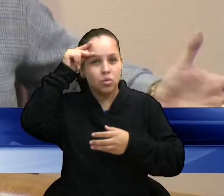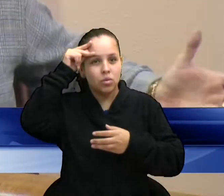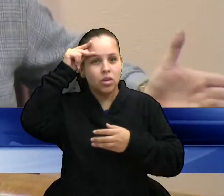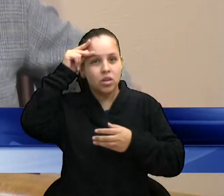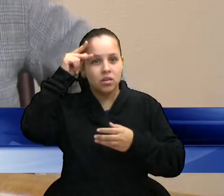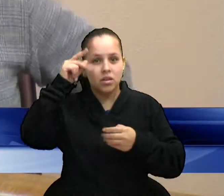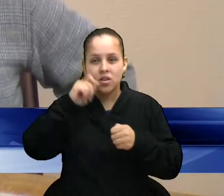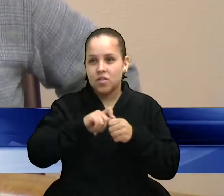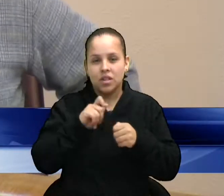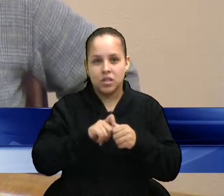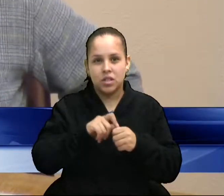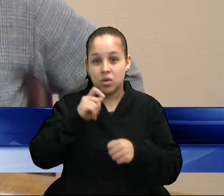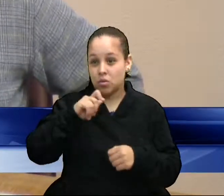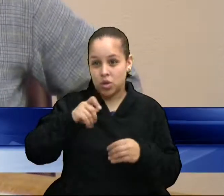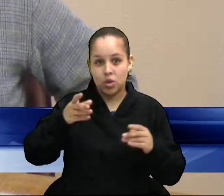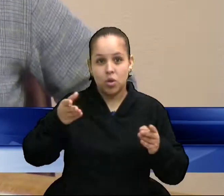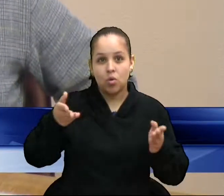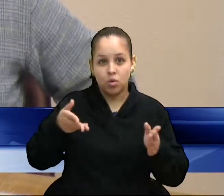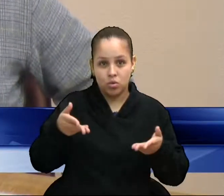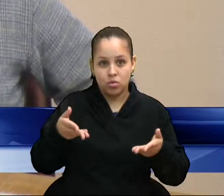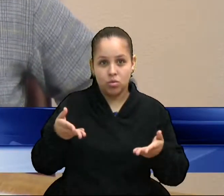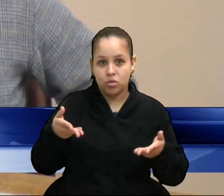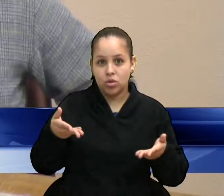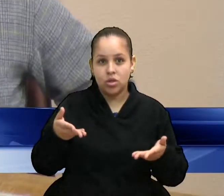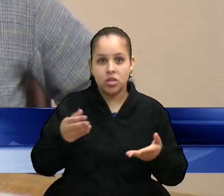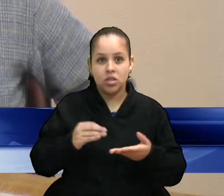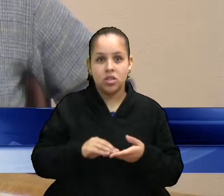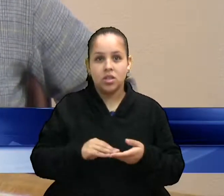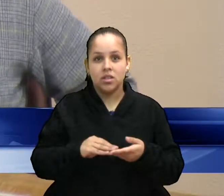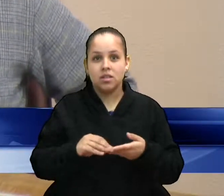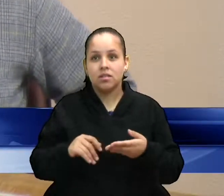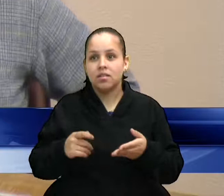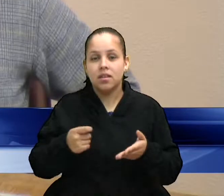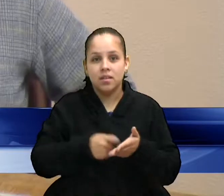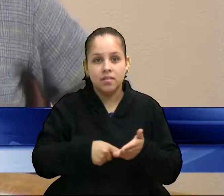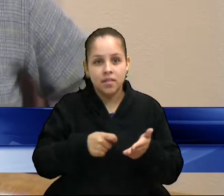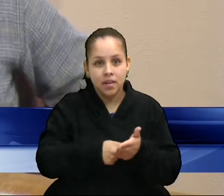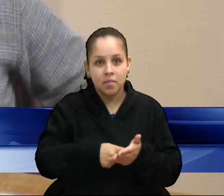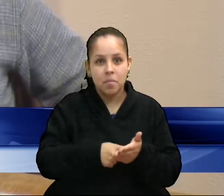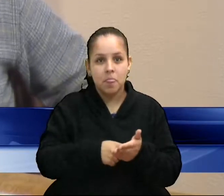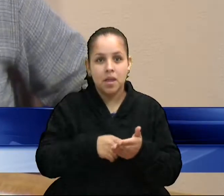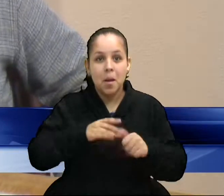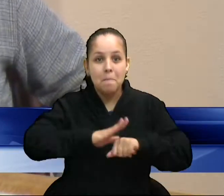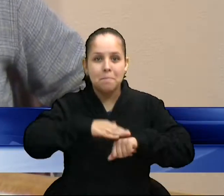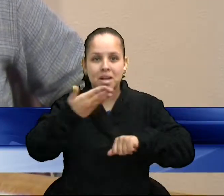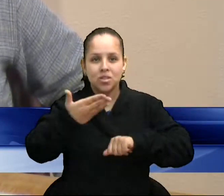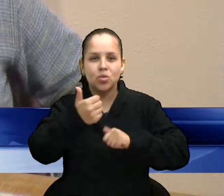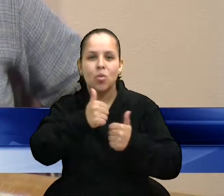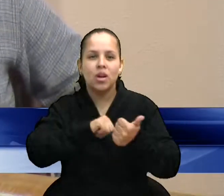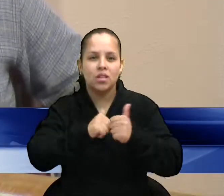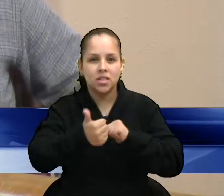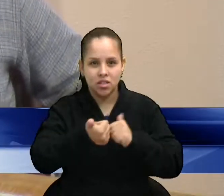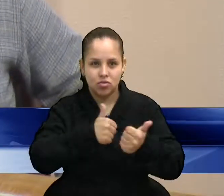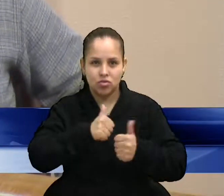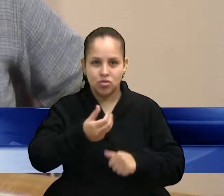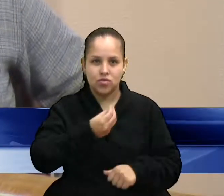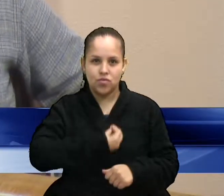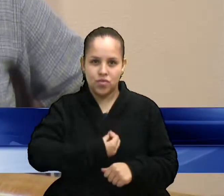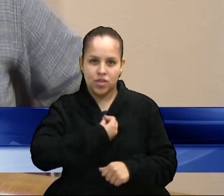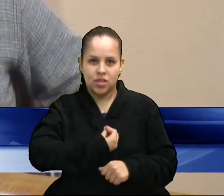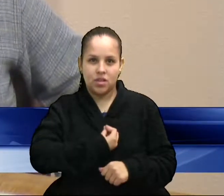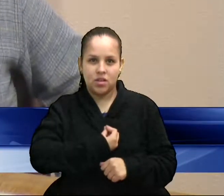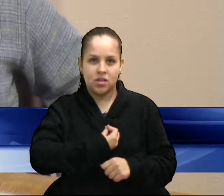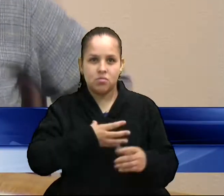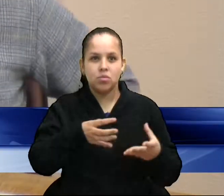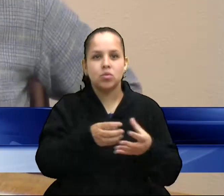senhor muito bem colocou, de colocar esse sistema em operação e dando mais qualidade de vida para a nossa